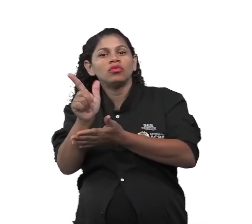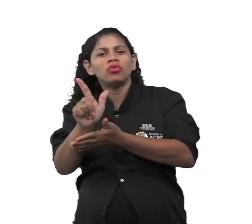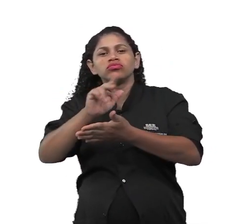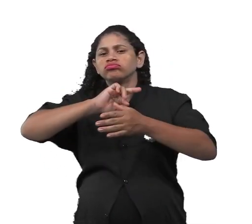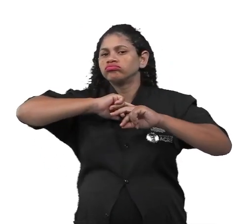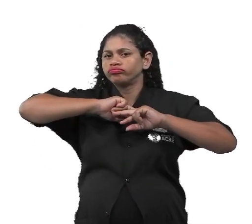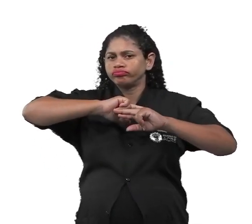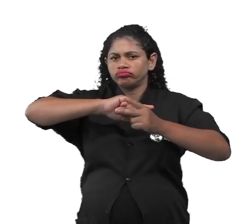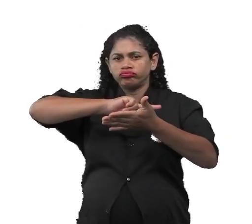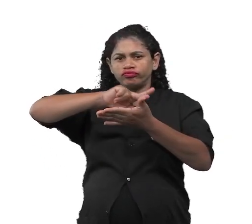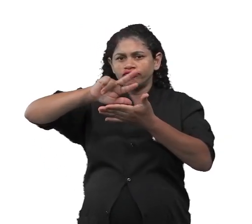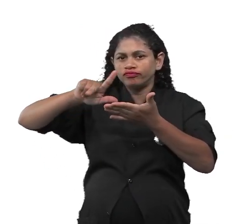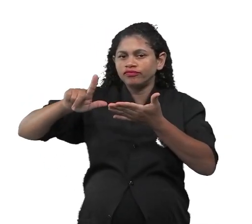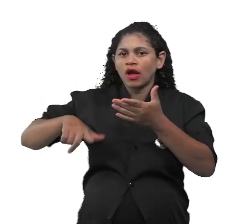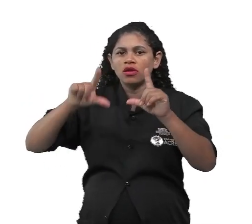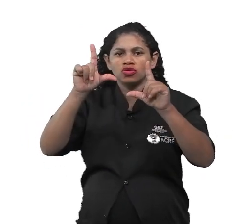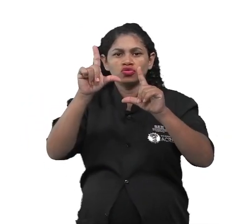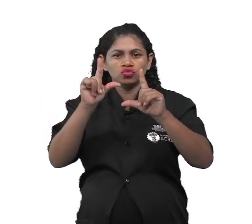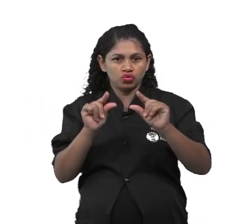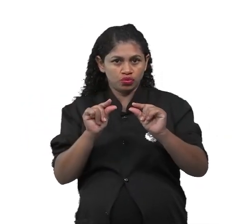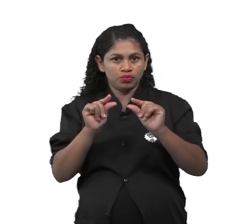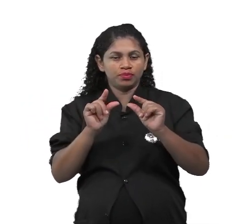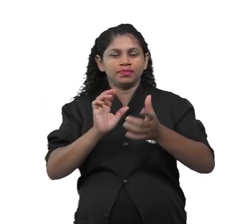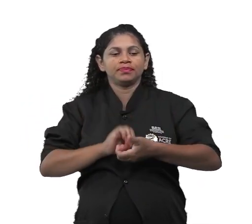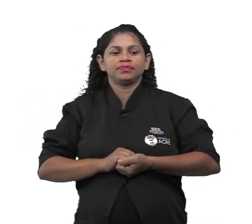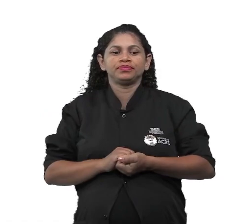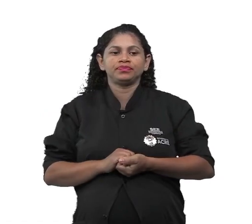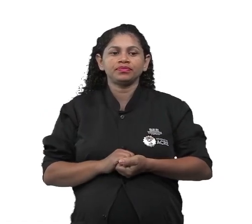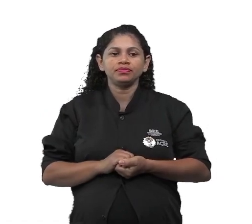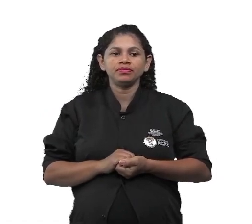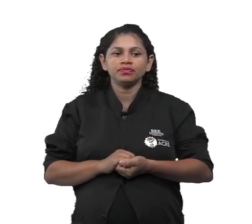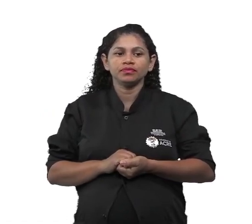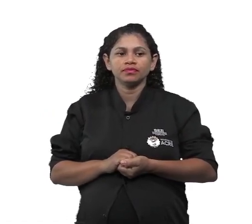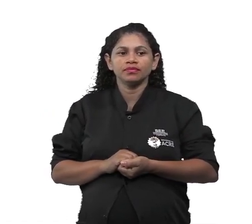vários sólidos menores, como aqui nessa figura B.